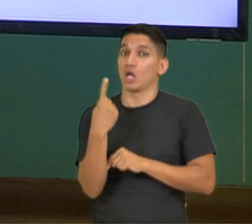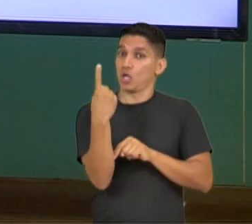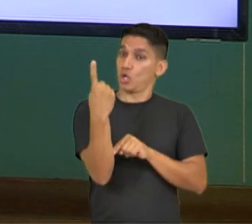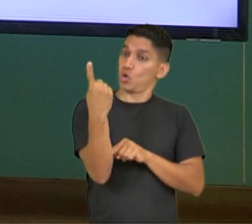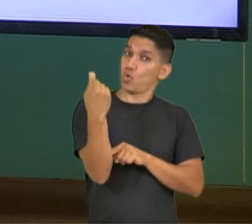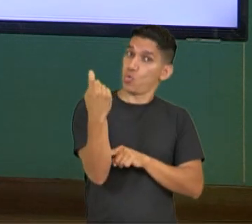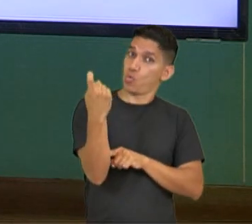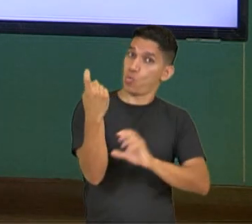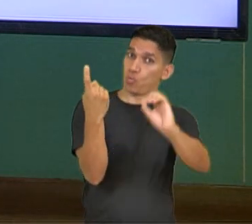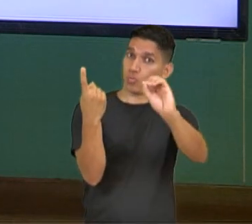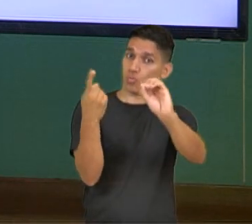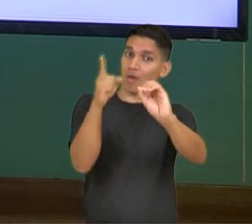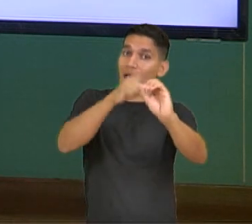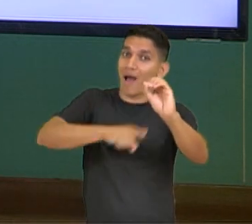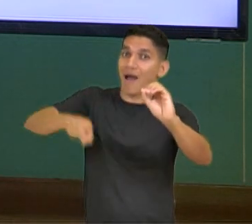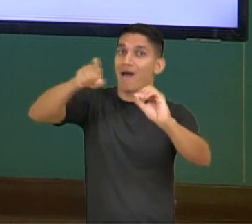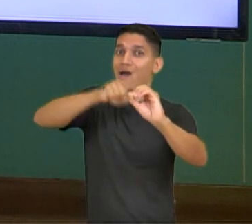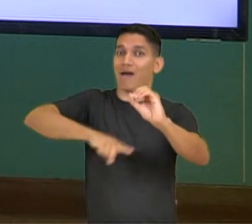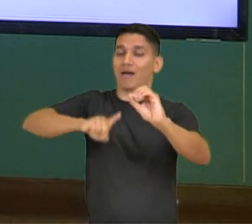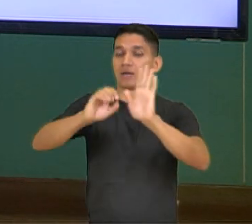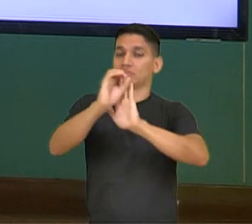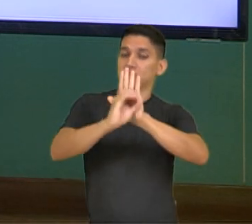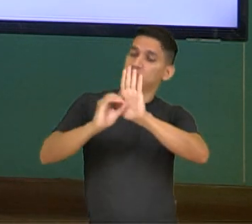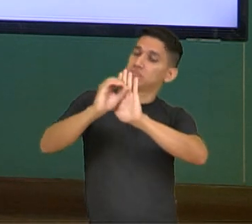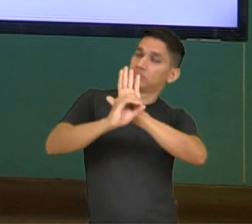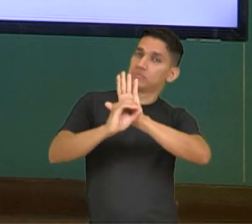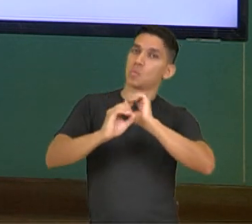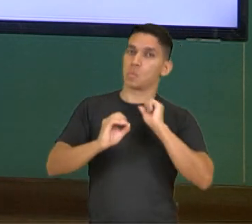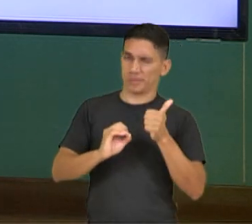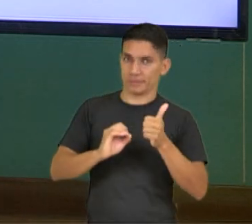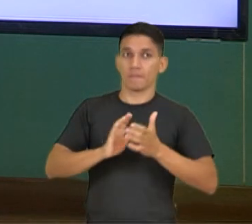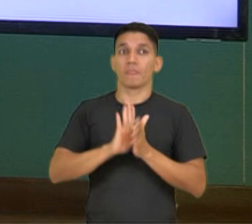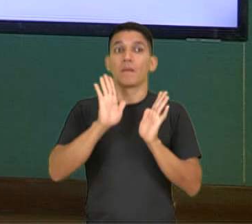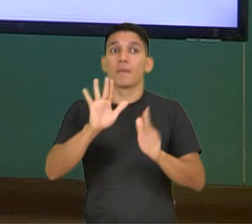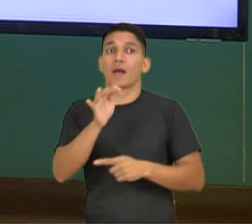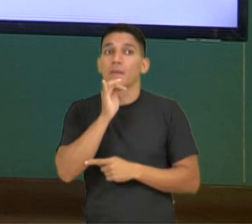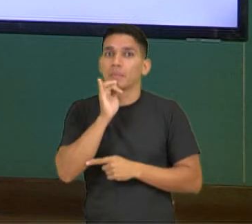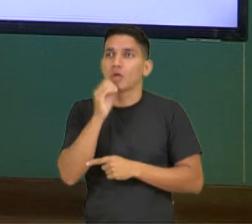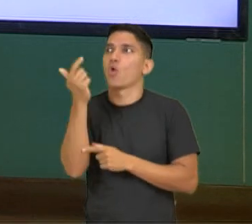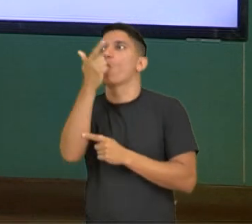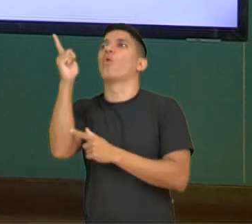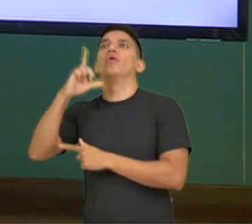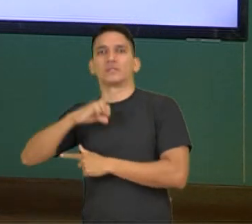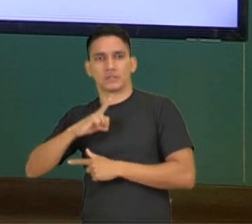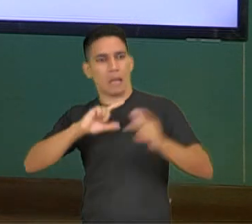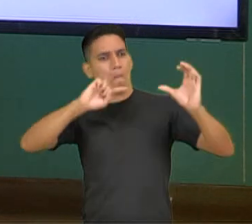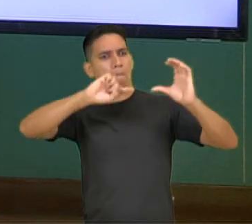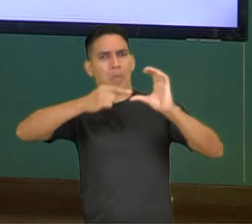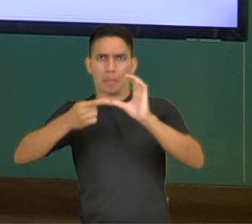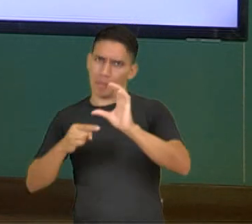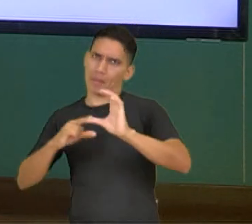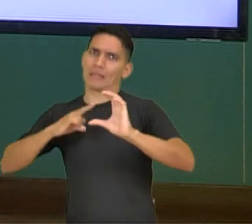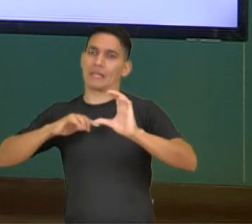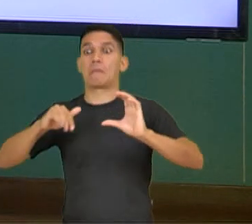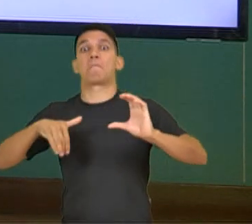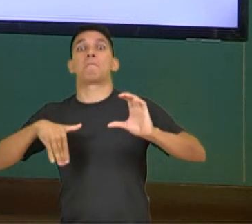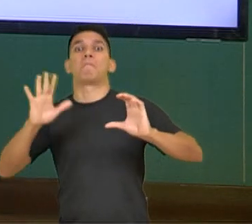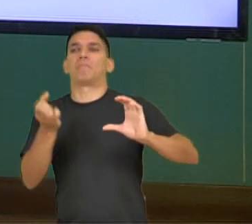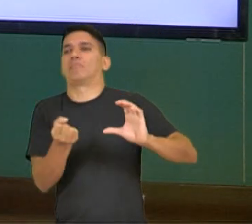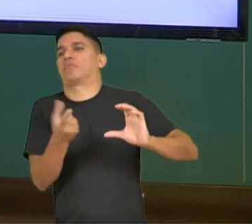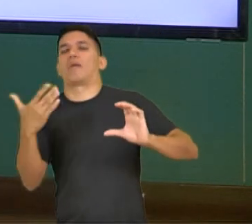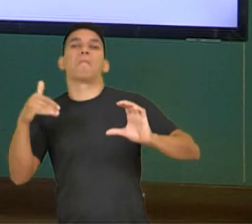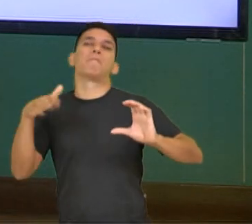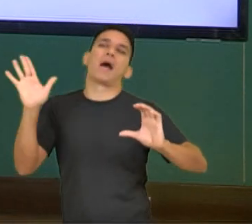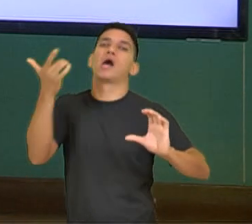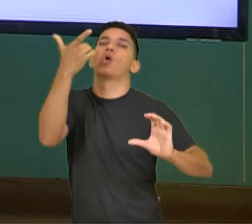possuem apenas um anel aromático. Tá? Agora, existem as cadeias carbônicas que possuem mais de